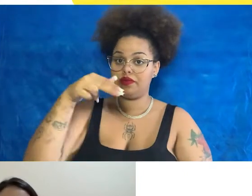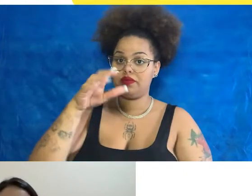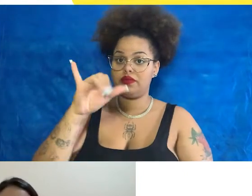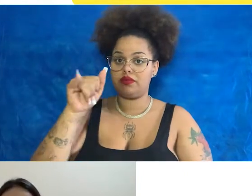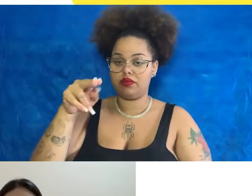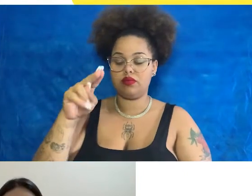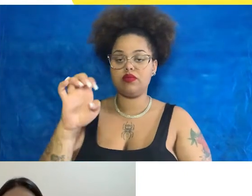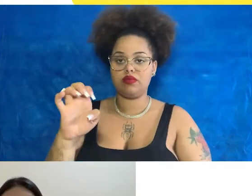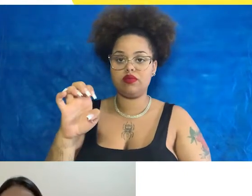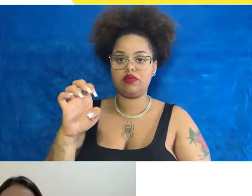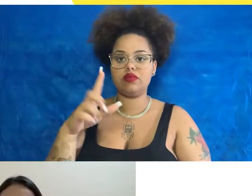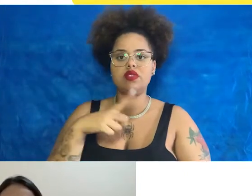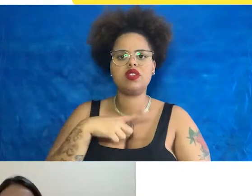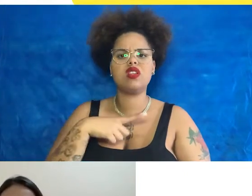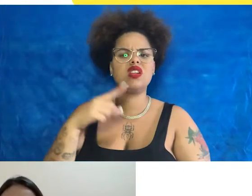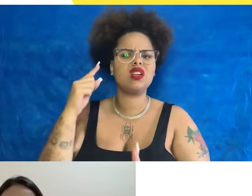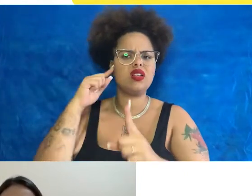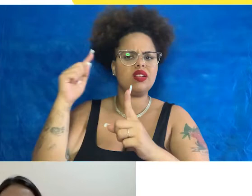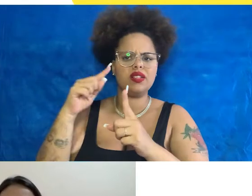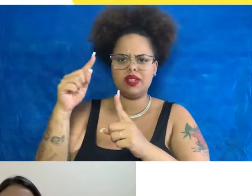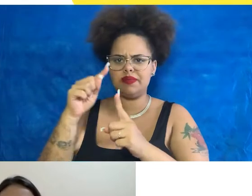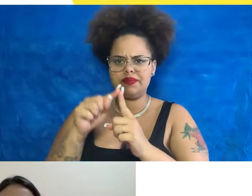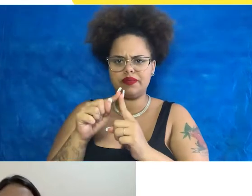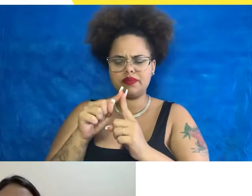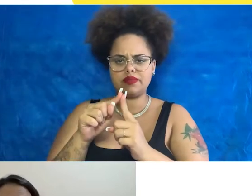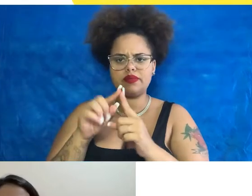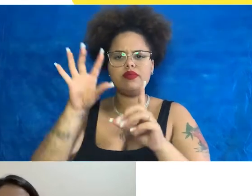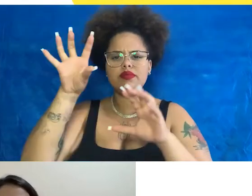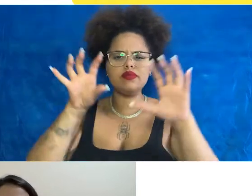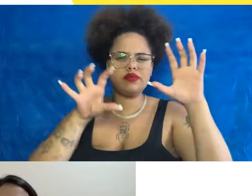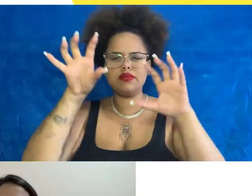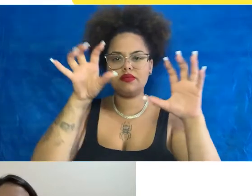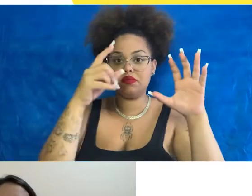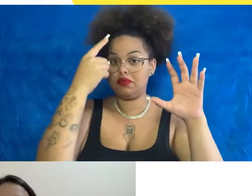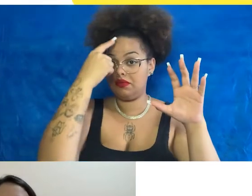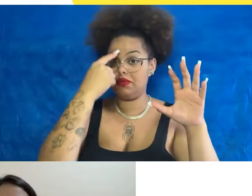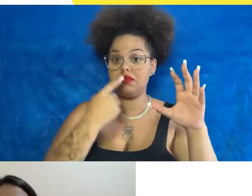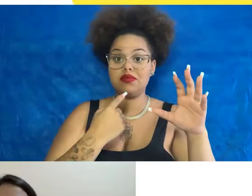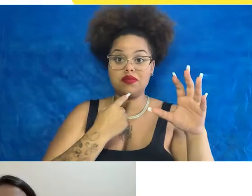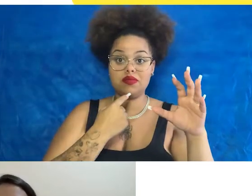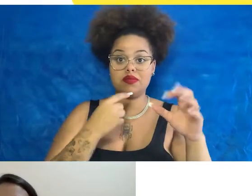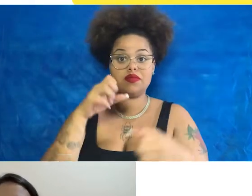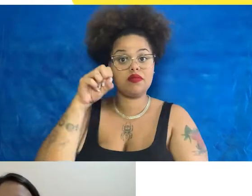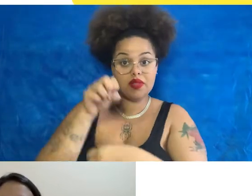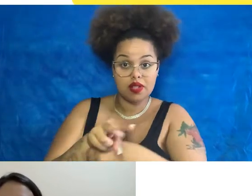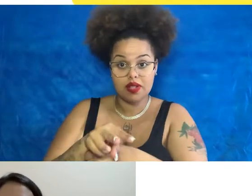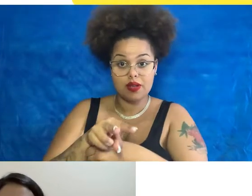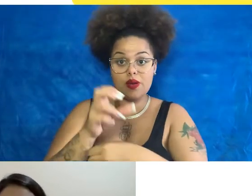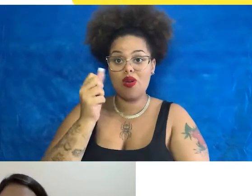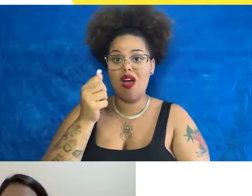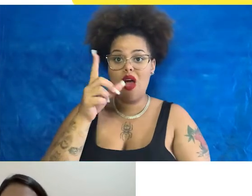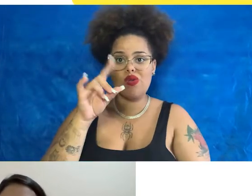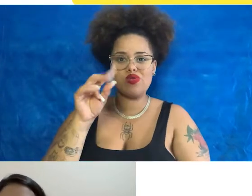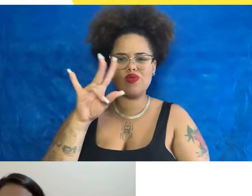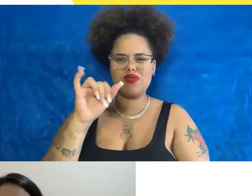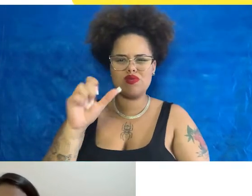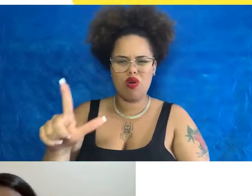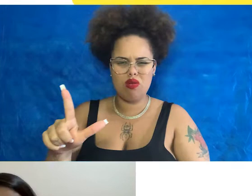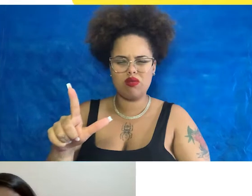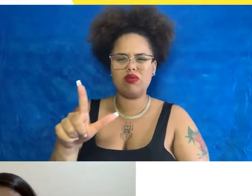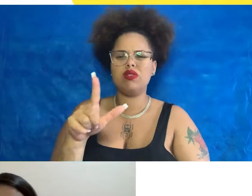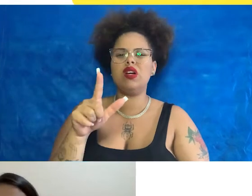exemplo, que tem como objetivo de mapear o perfil do emprego audiovisual entre